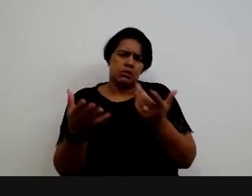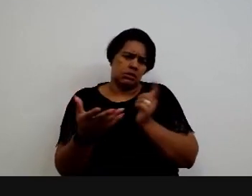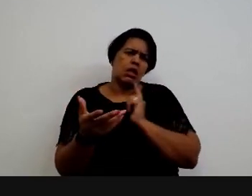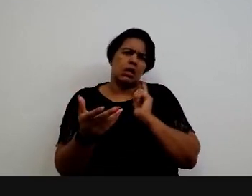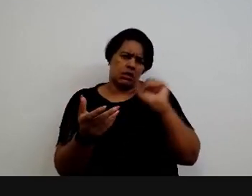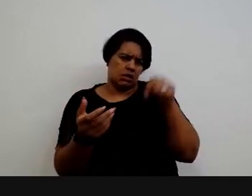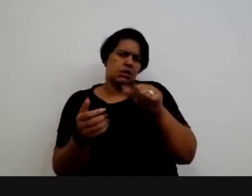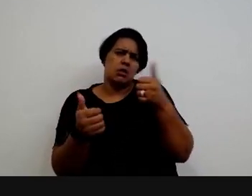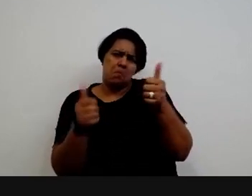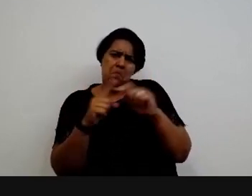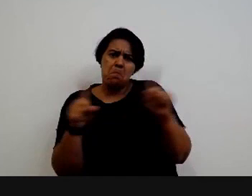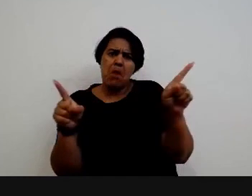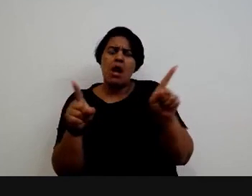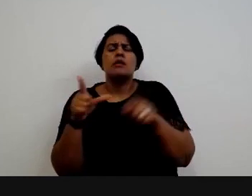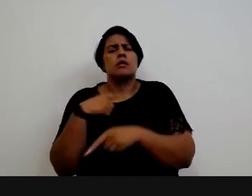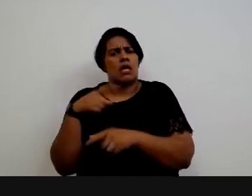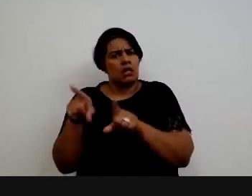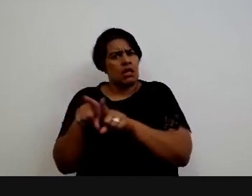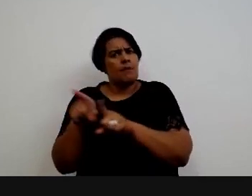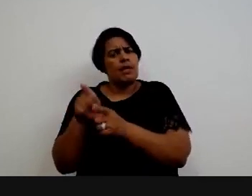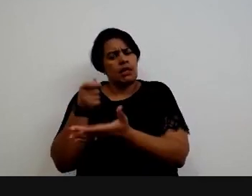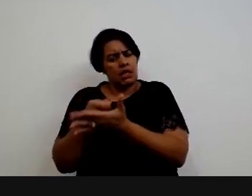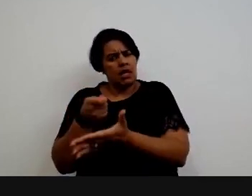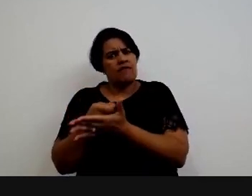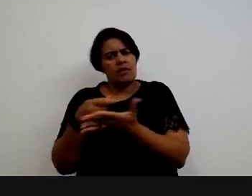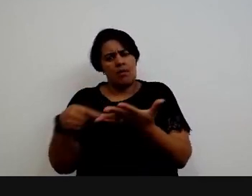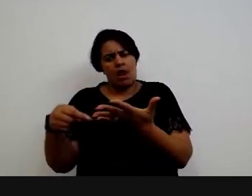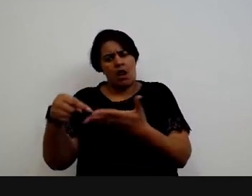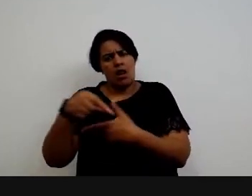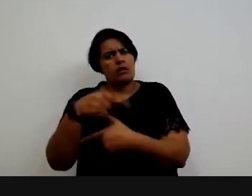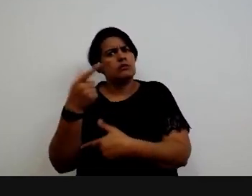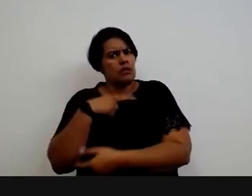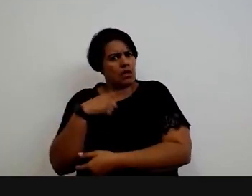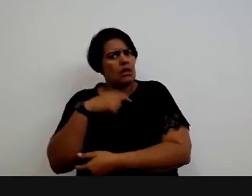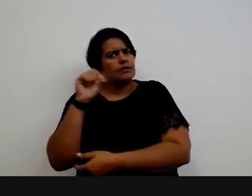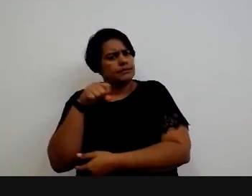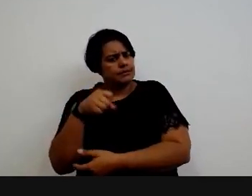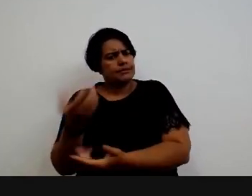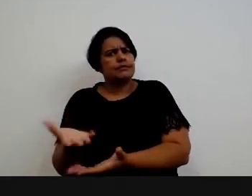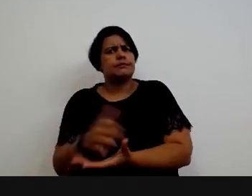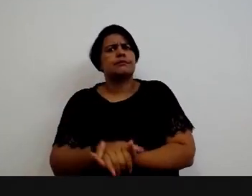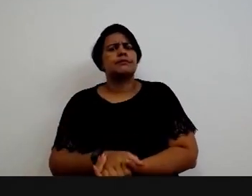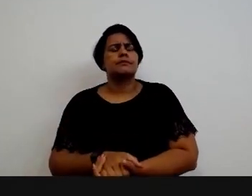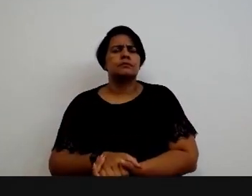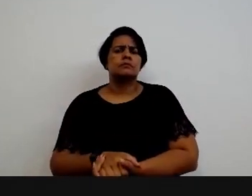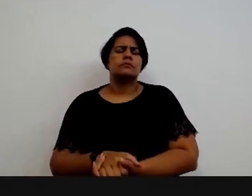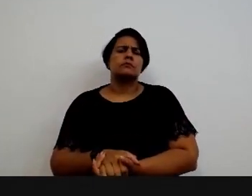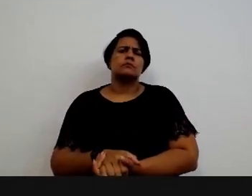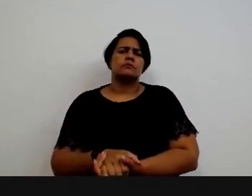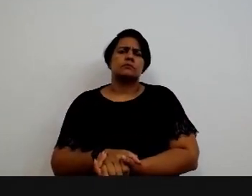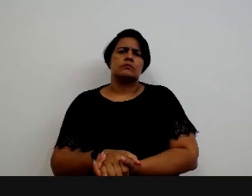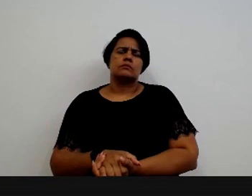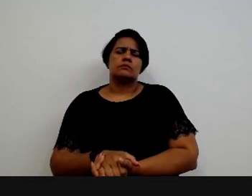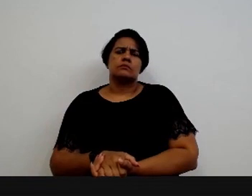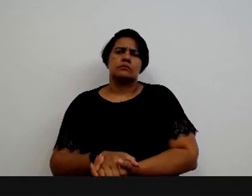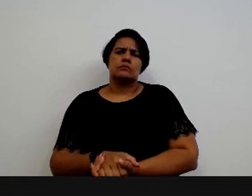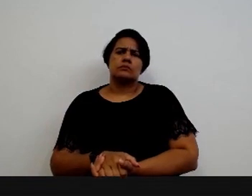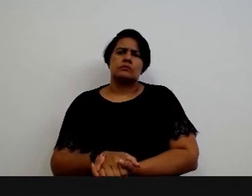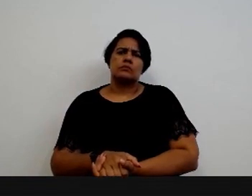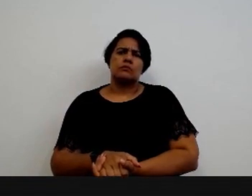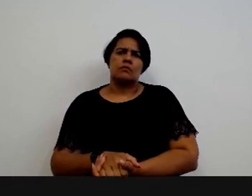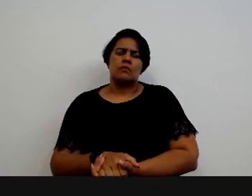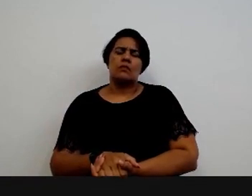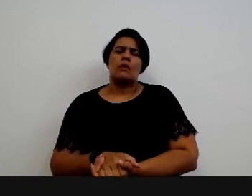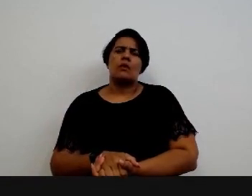seus direitos, mas você também tem seus deveres como cidadão, seus deveres como um personagem atuante,